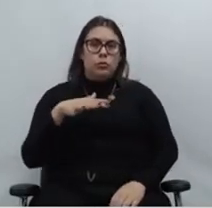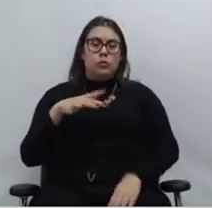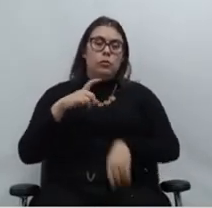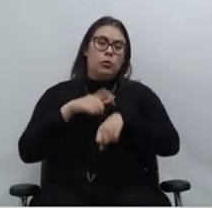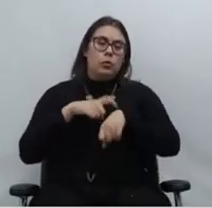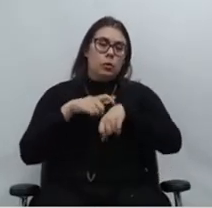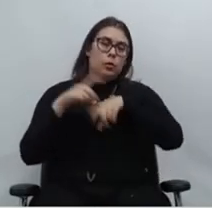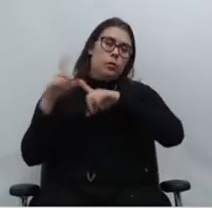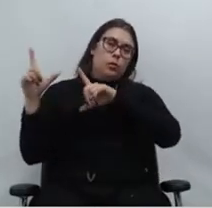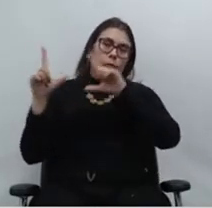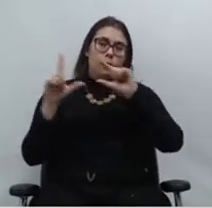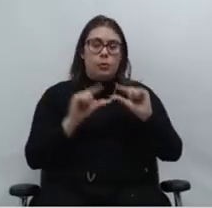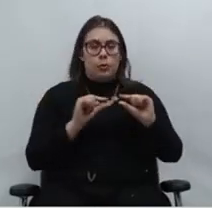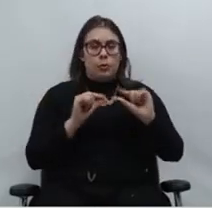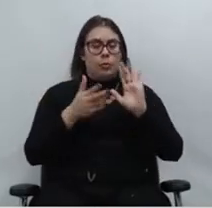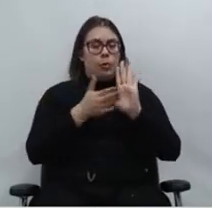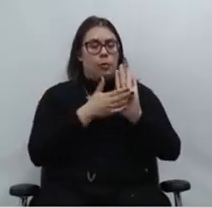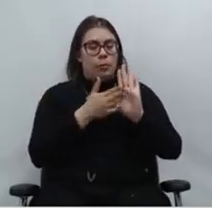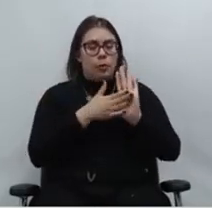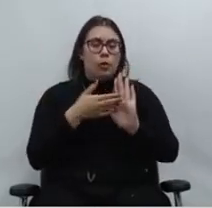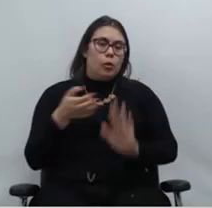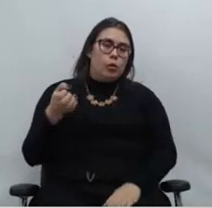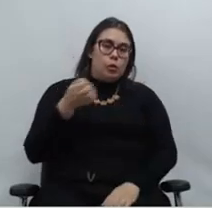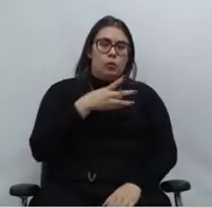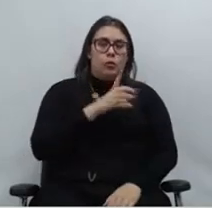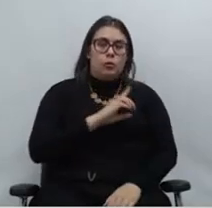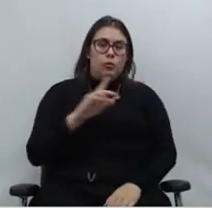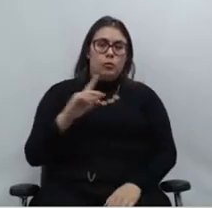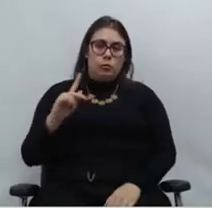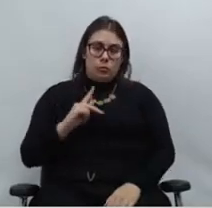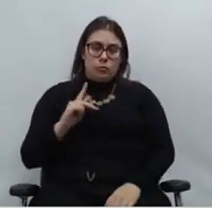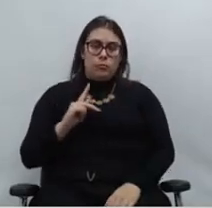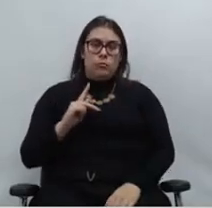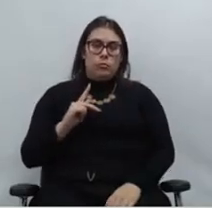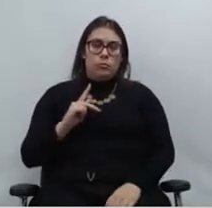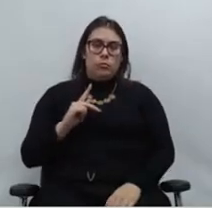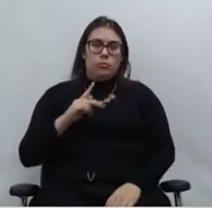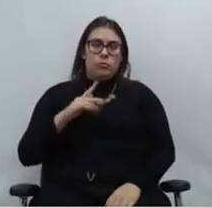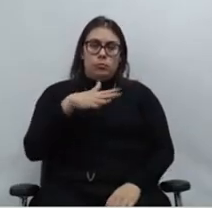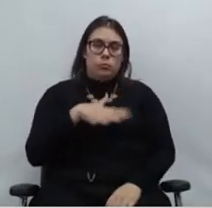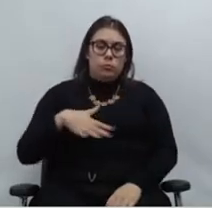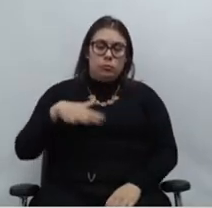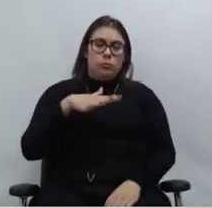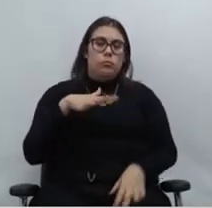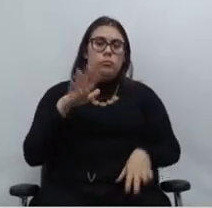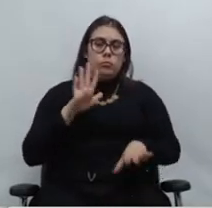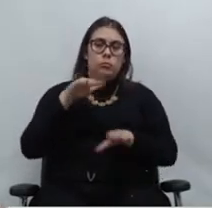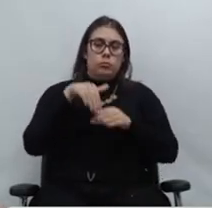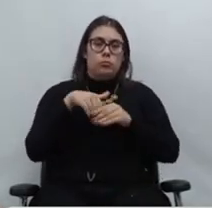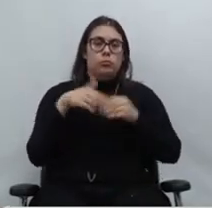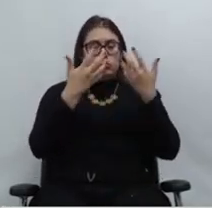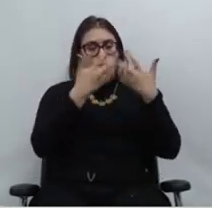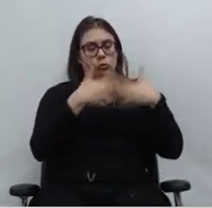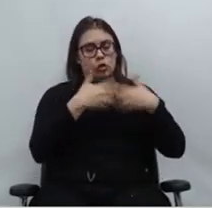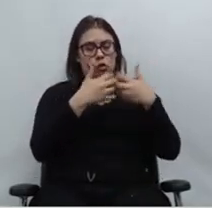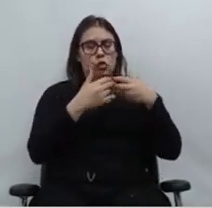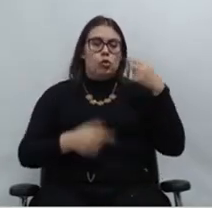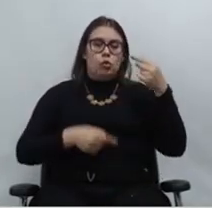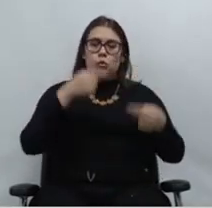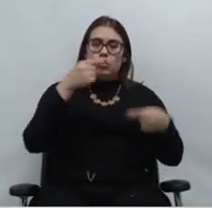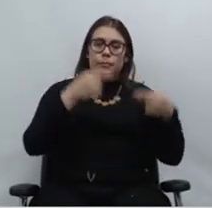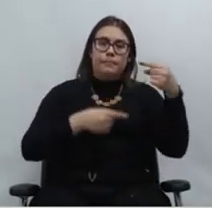reduzido para a apresentação da proposta dessa nova Defensora Pública Geral. Além disso, é um voto que traz como reflexão as discussões que